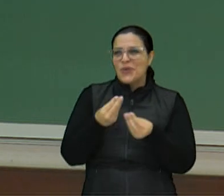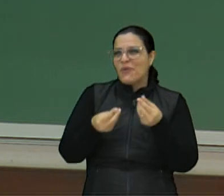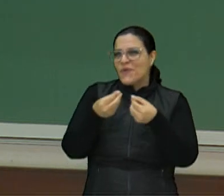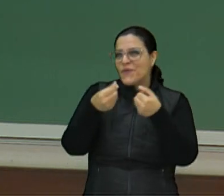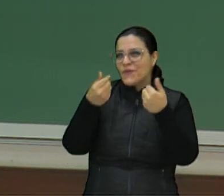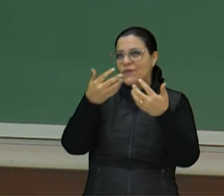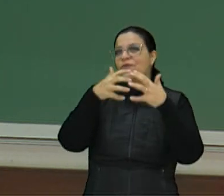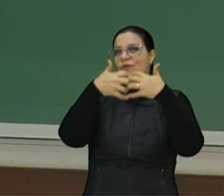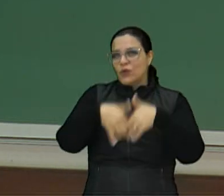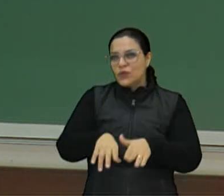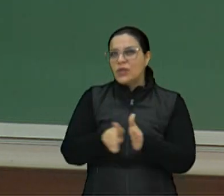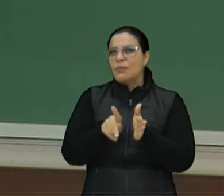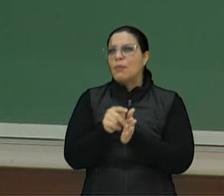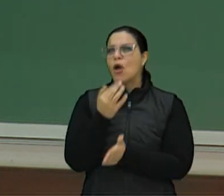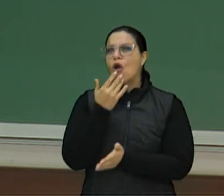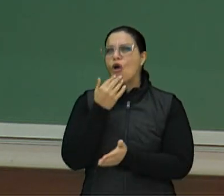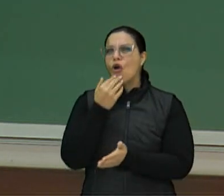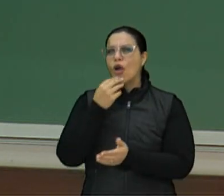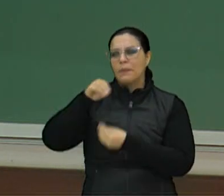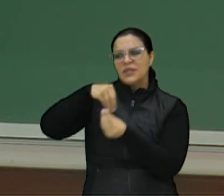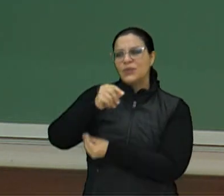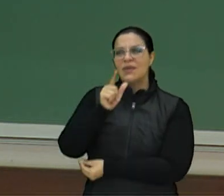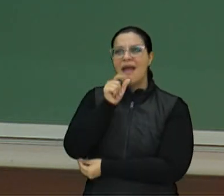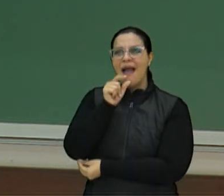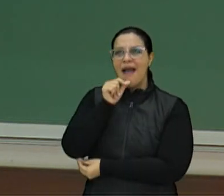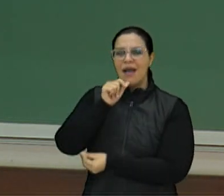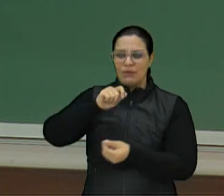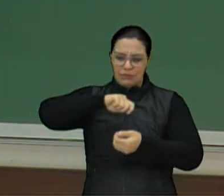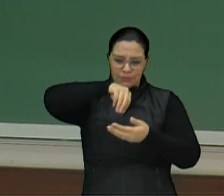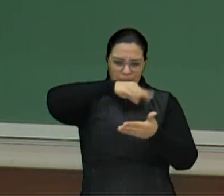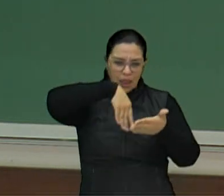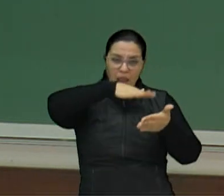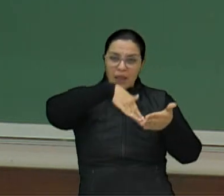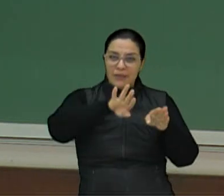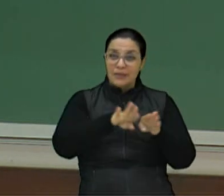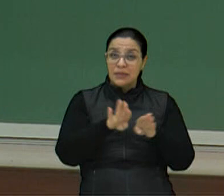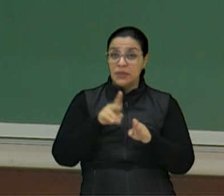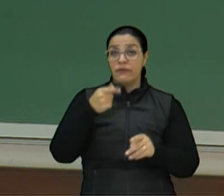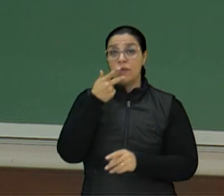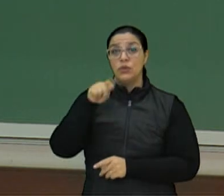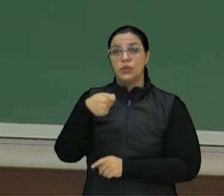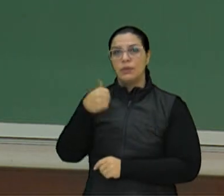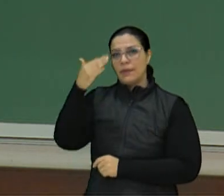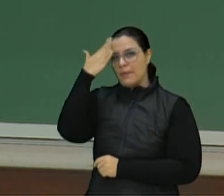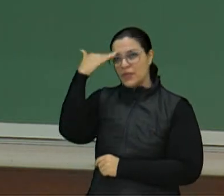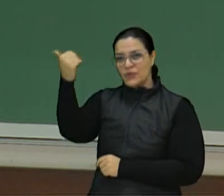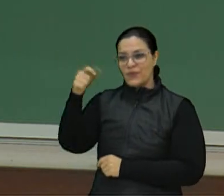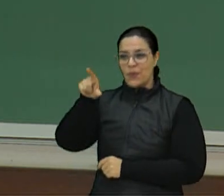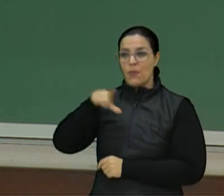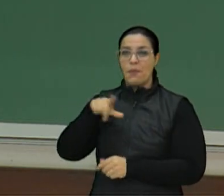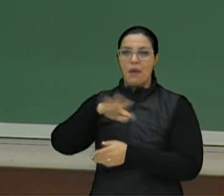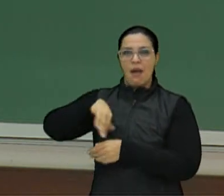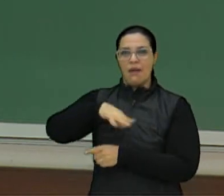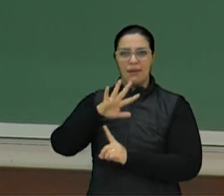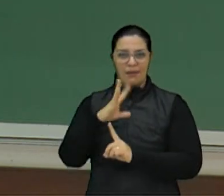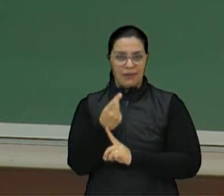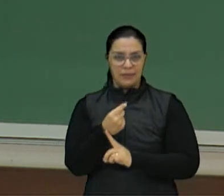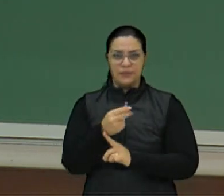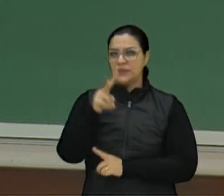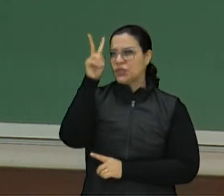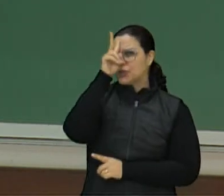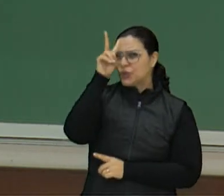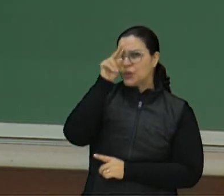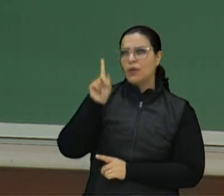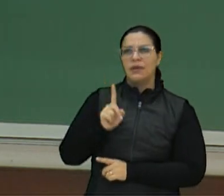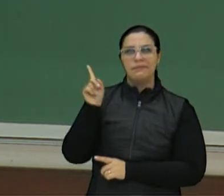de pigmento e conheceremos sobre alguns artistas e suas obras. Sobre a história da